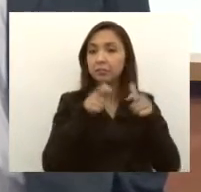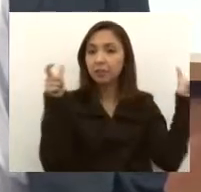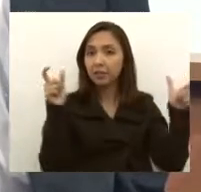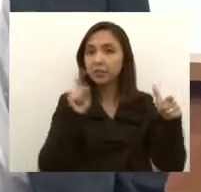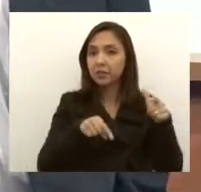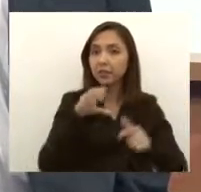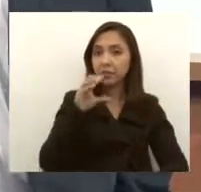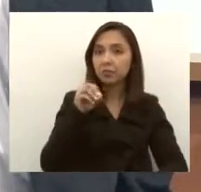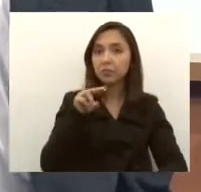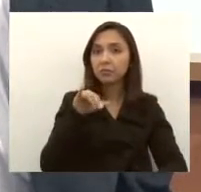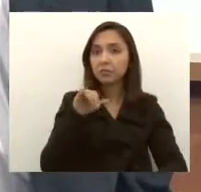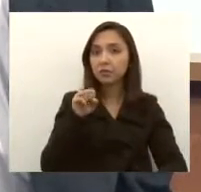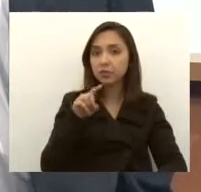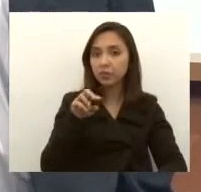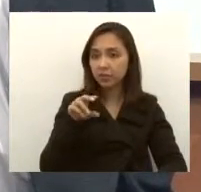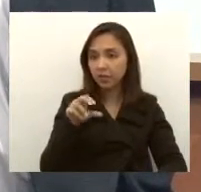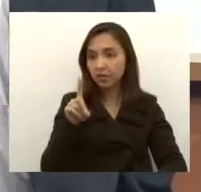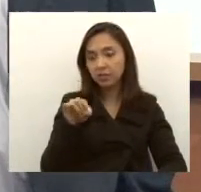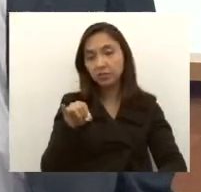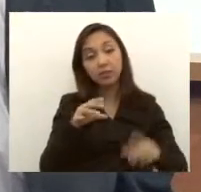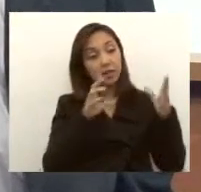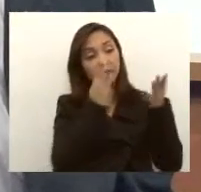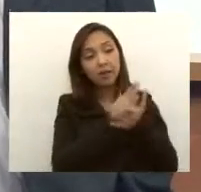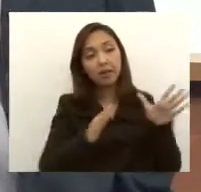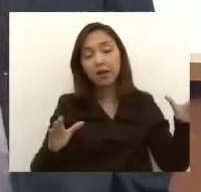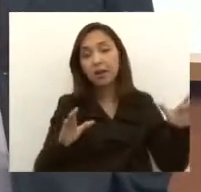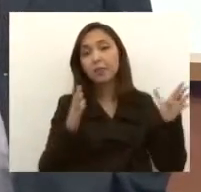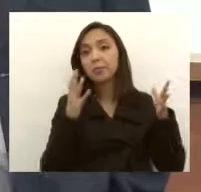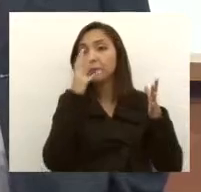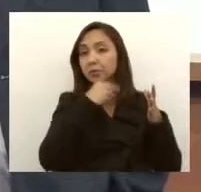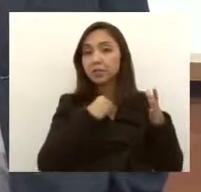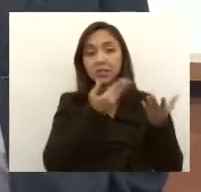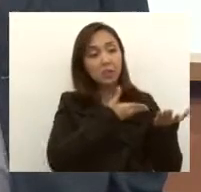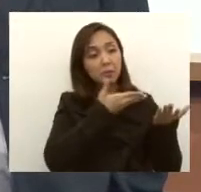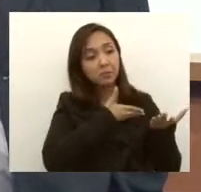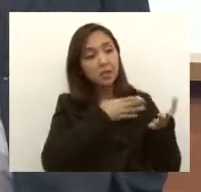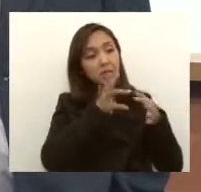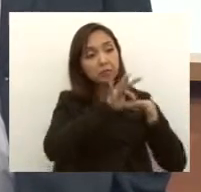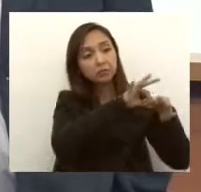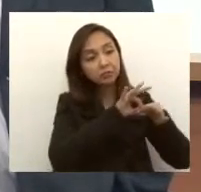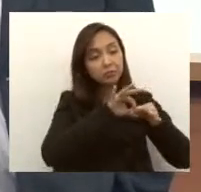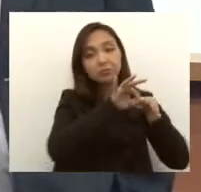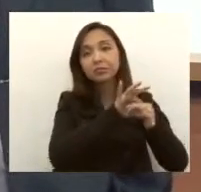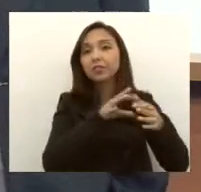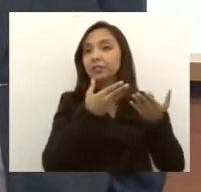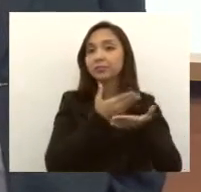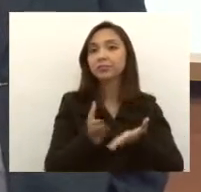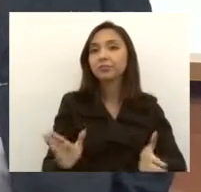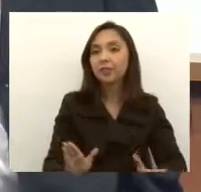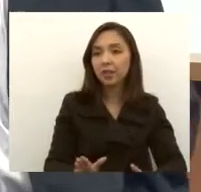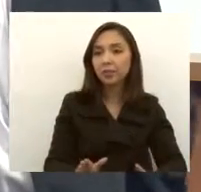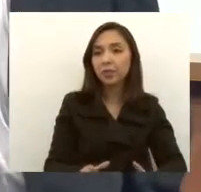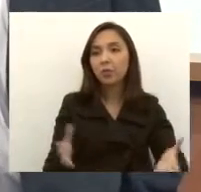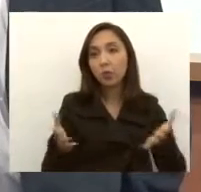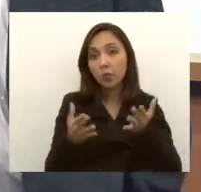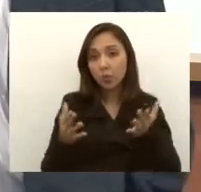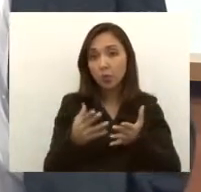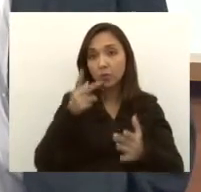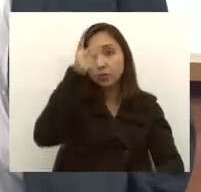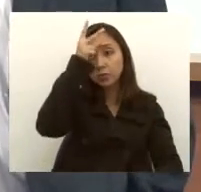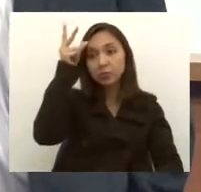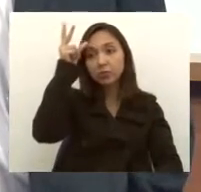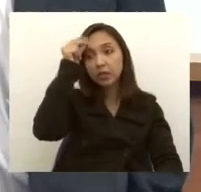e acabou aquele trabalho bonito da sociedade de amigos de bairro que o Ceará fazia com a sua equipe. E hoje o prefeito